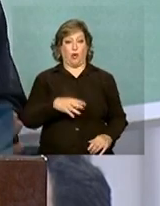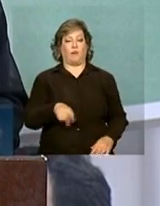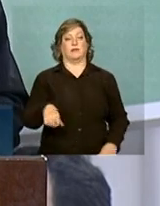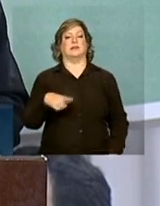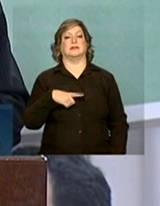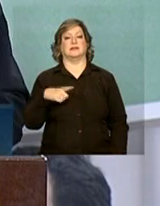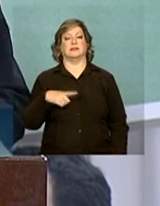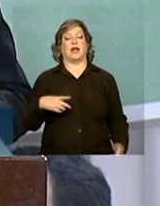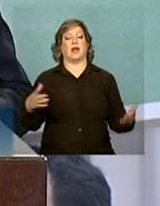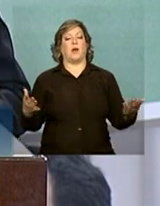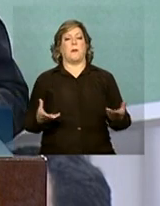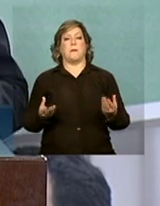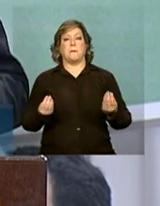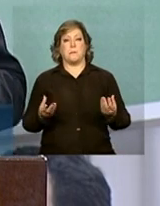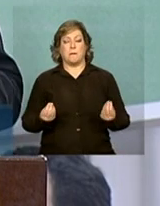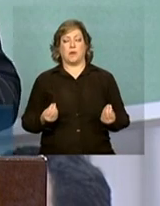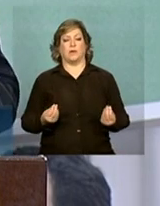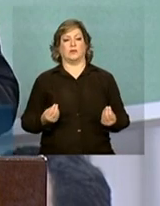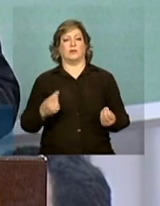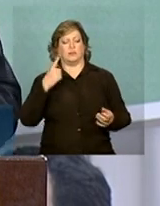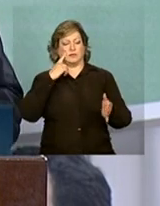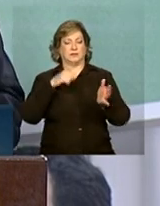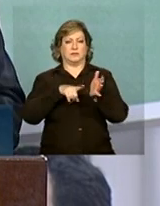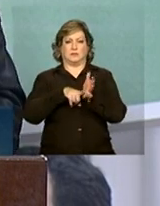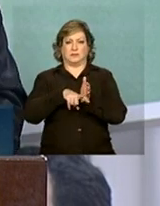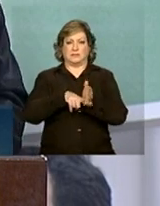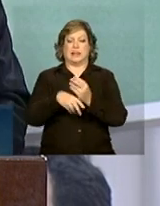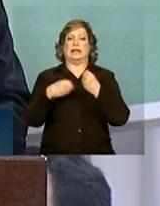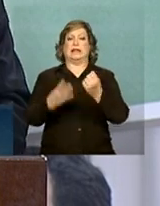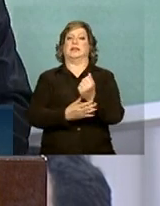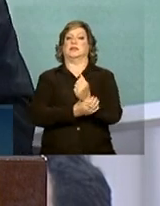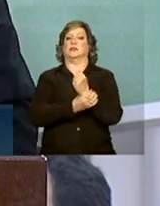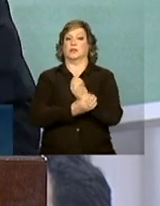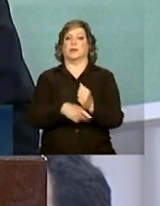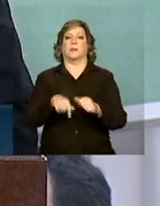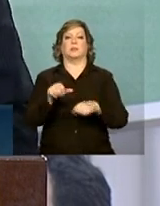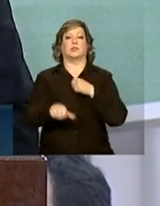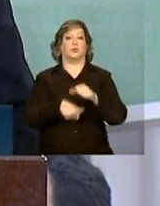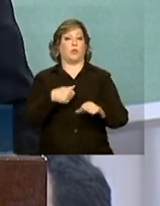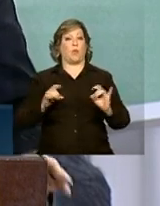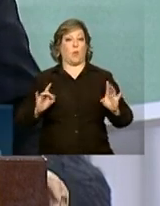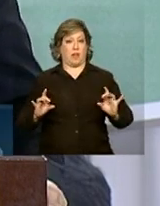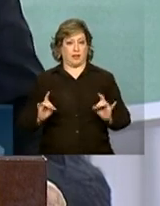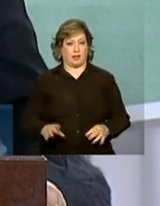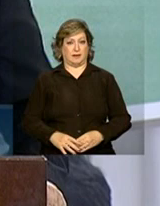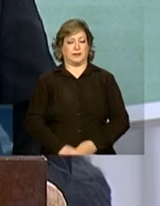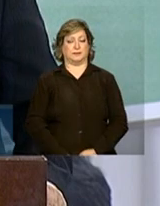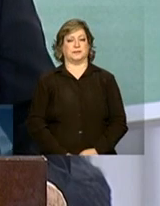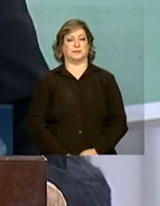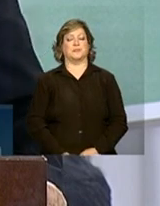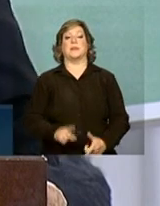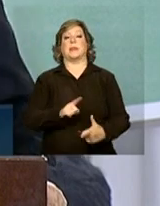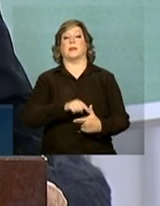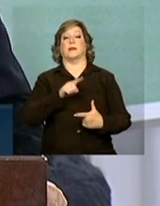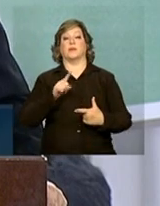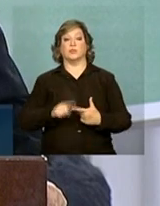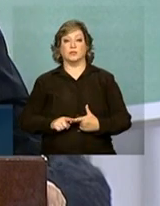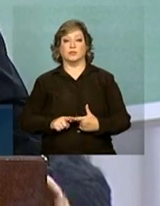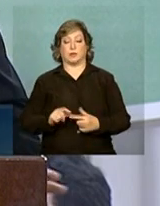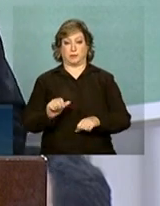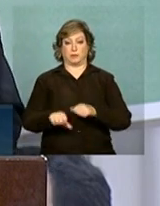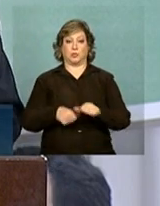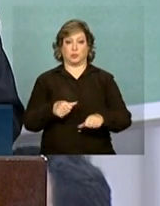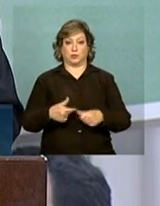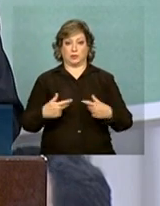serão muito rigorosamente avaliadas para assegurar essa mudança de qualidade. A segunda